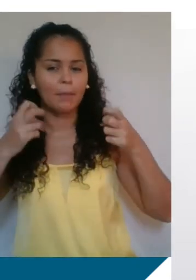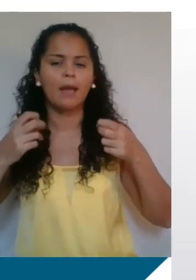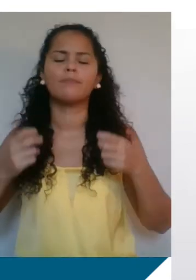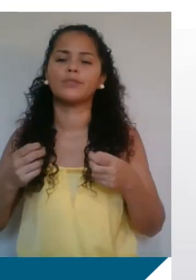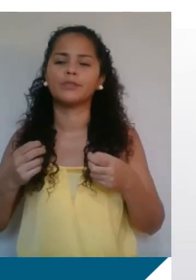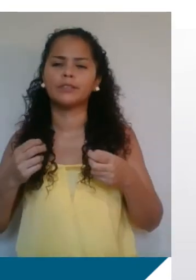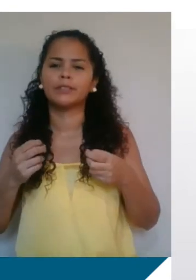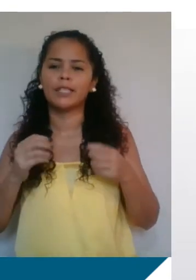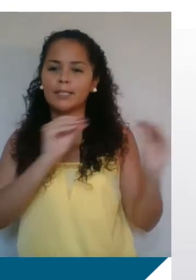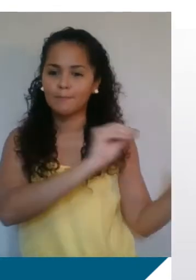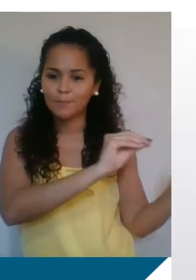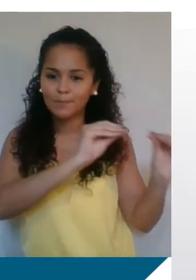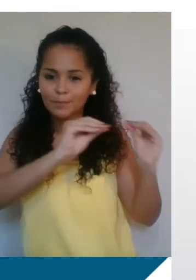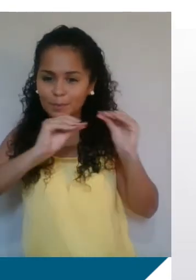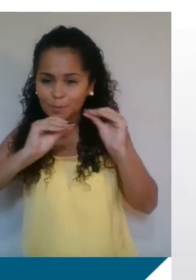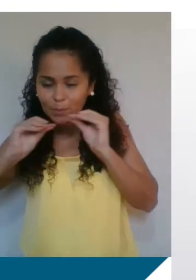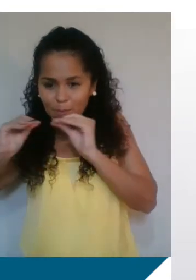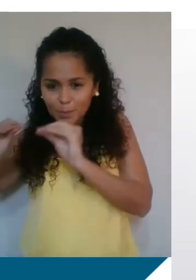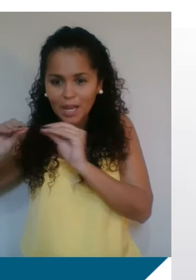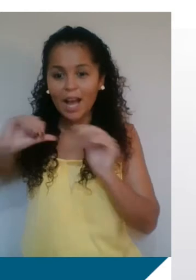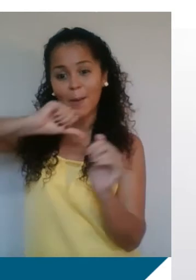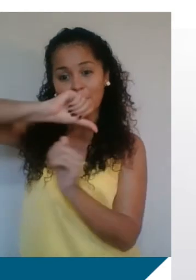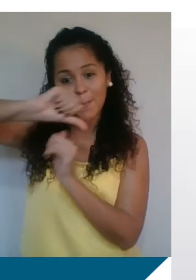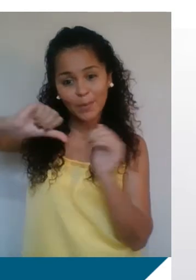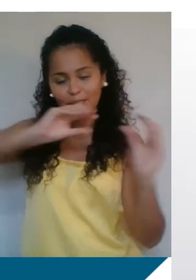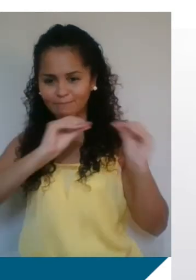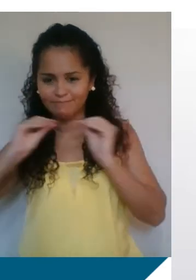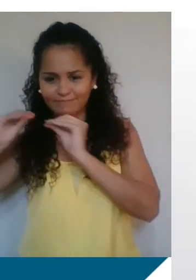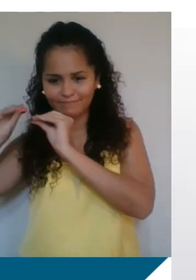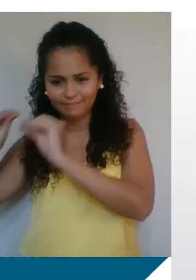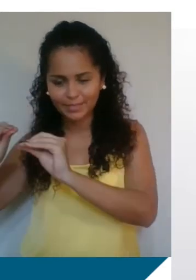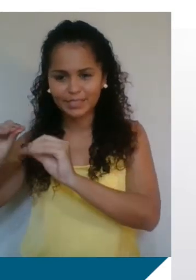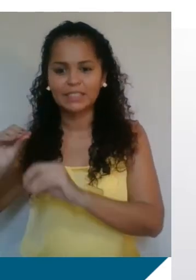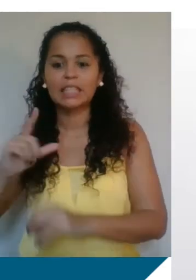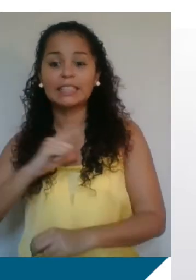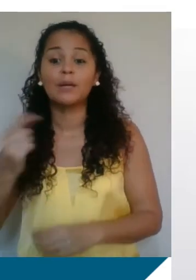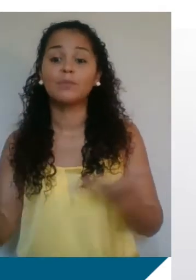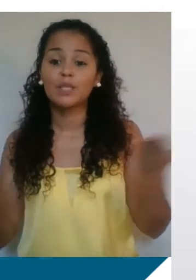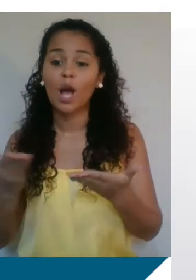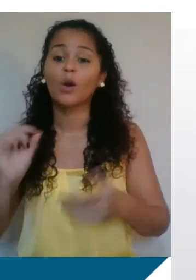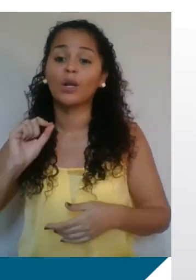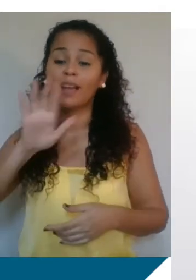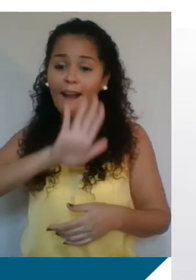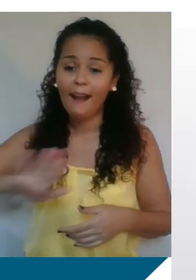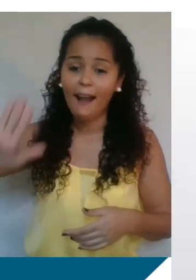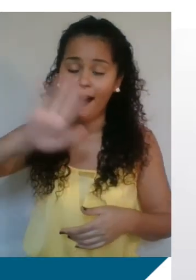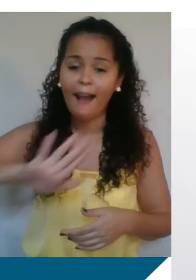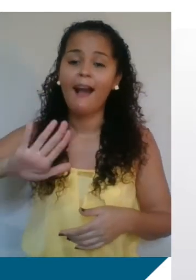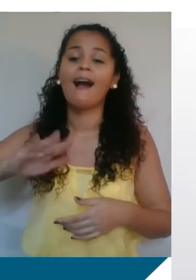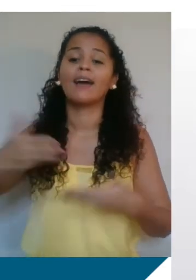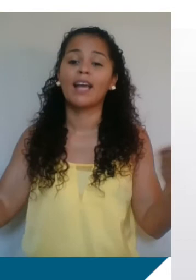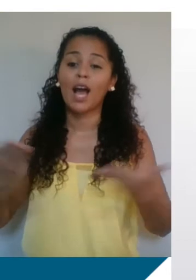do paralelogramo e colocar do outro lado, nós temos que a área do paralelogramo se